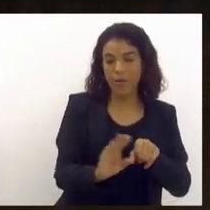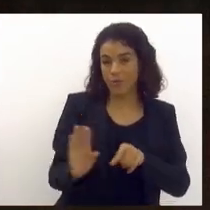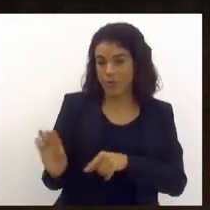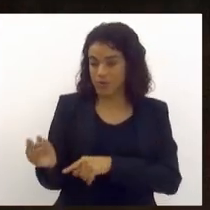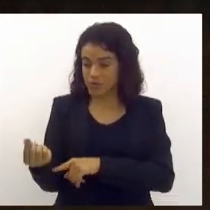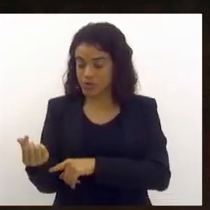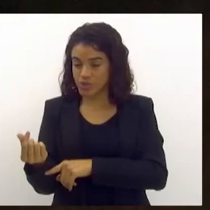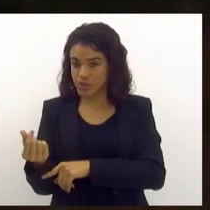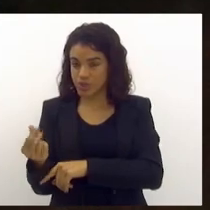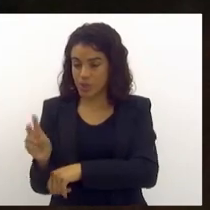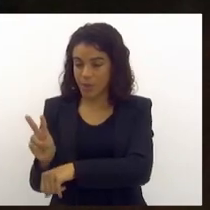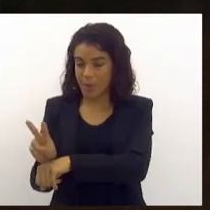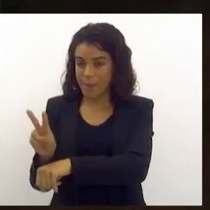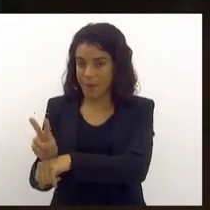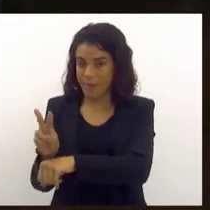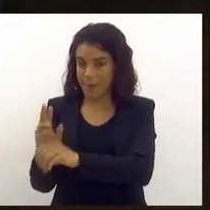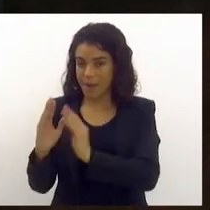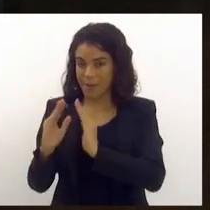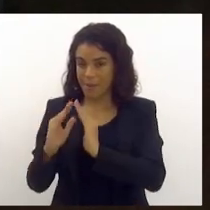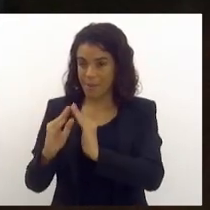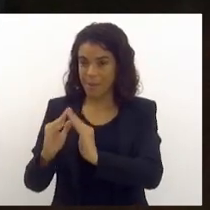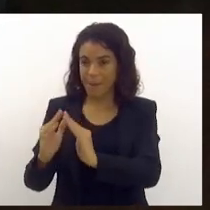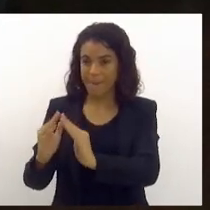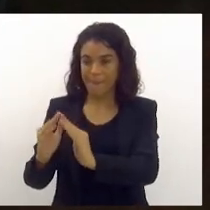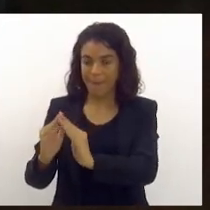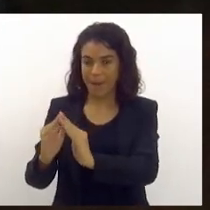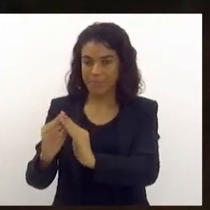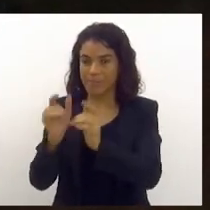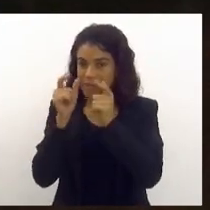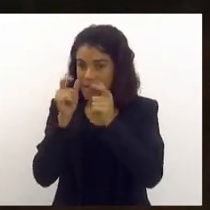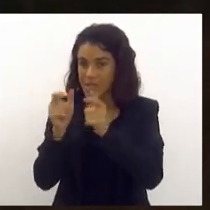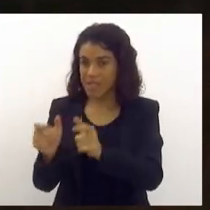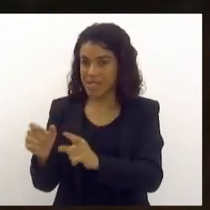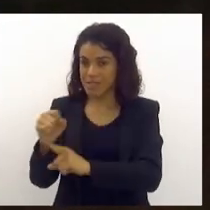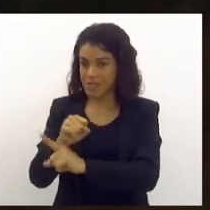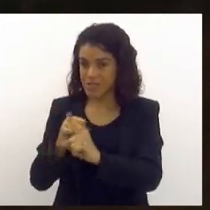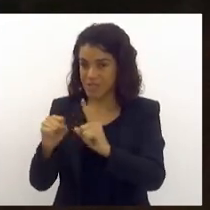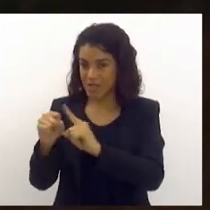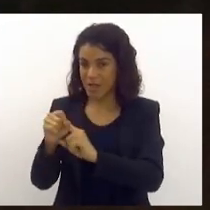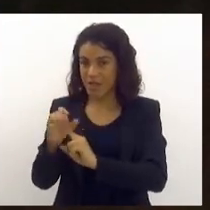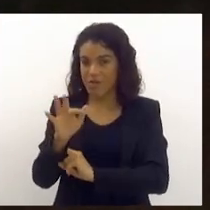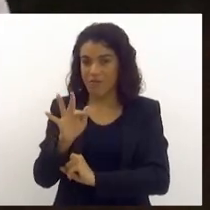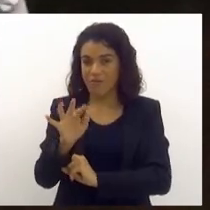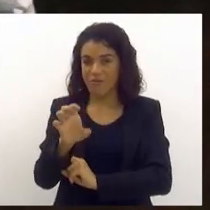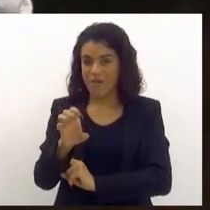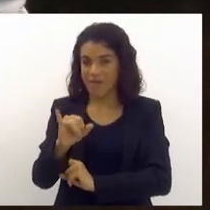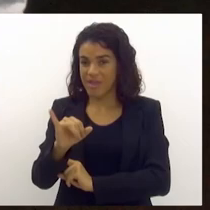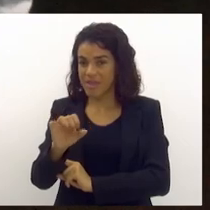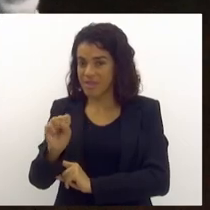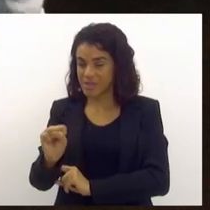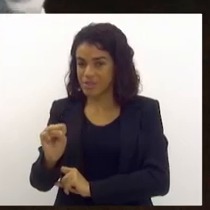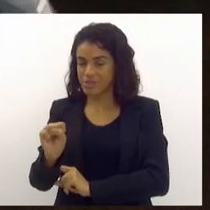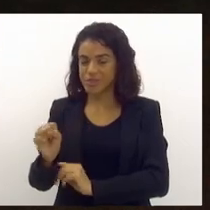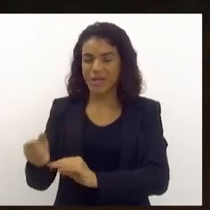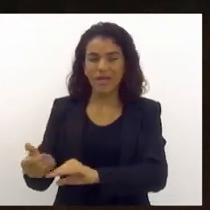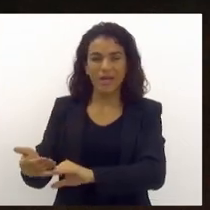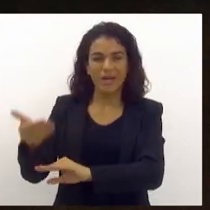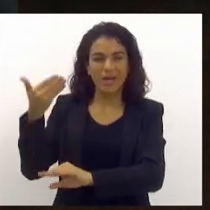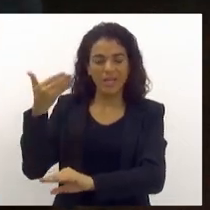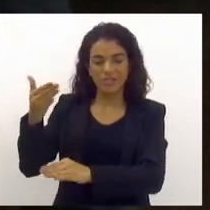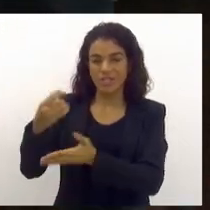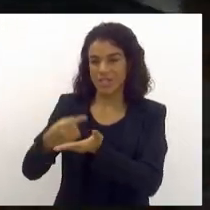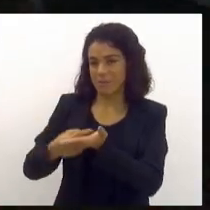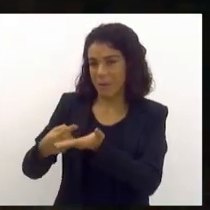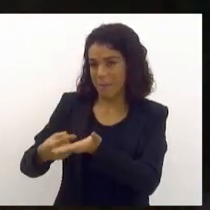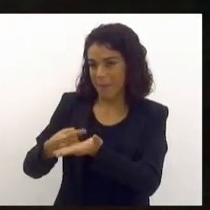o fundo de habitação de interesse social, o famoso FEIS, que já havia sido acordado em junho do